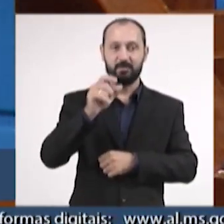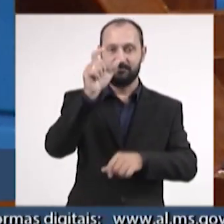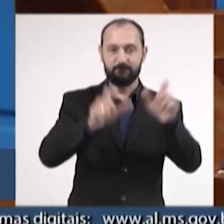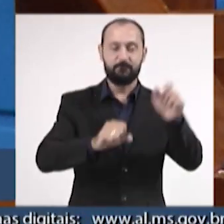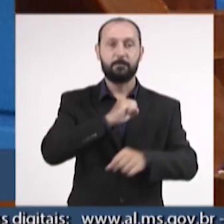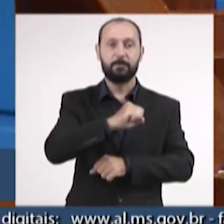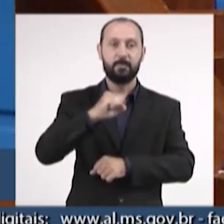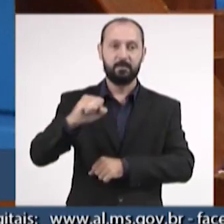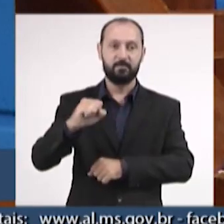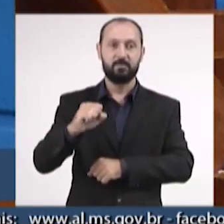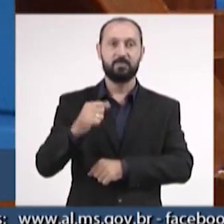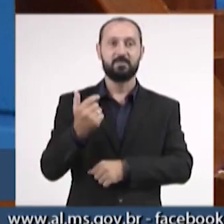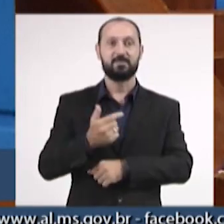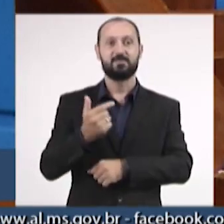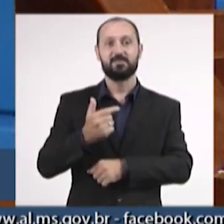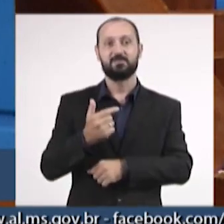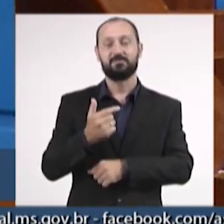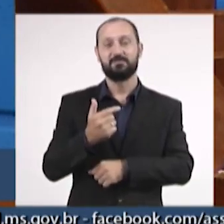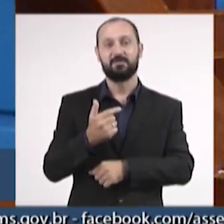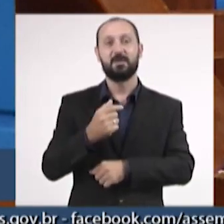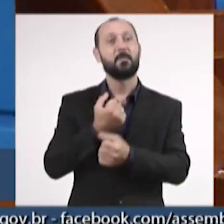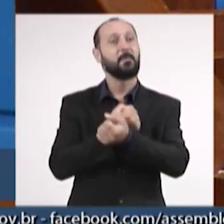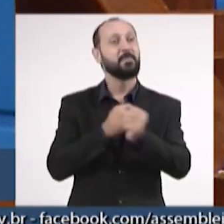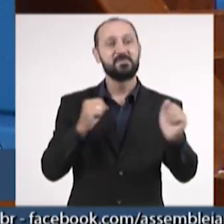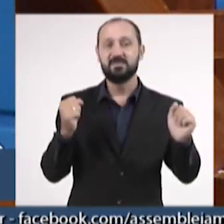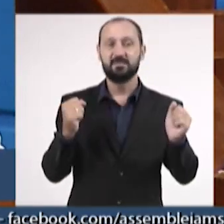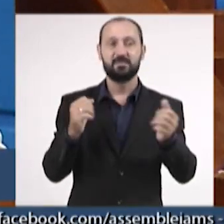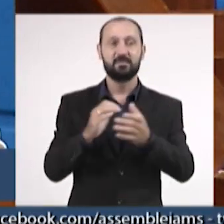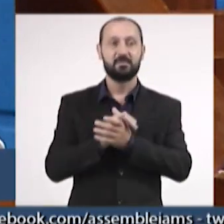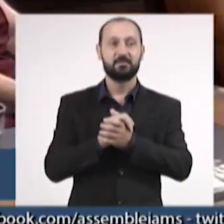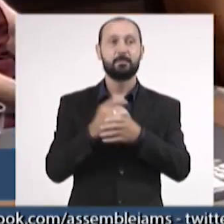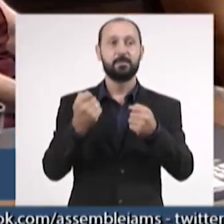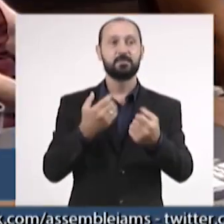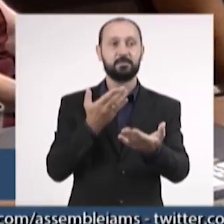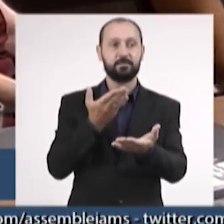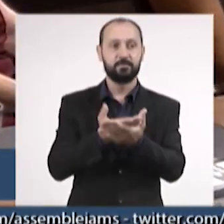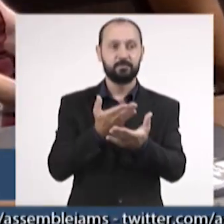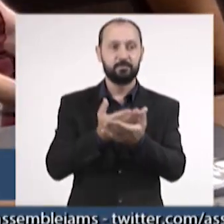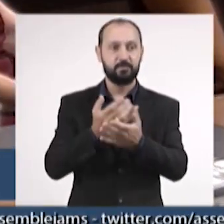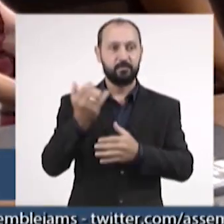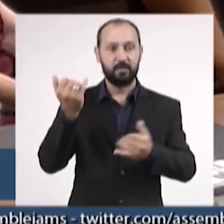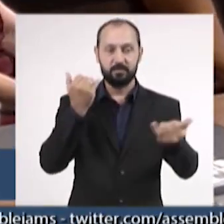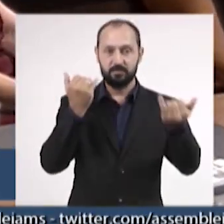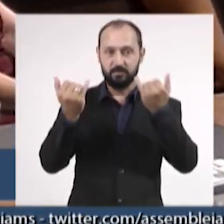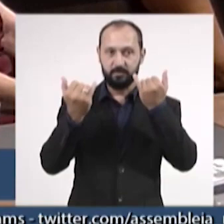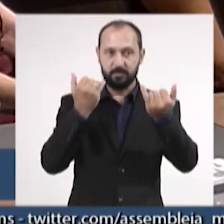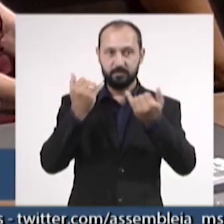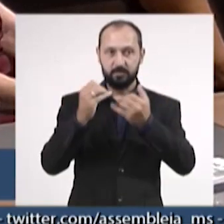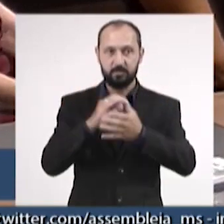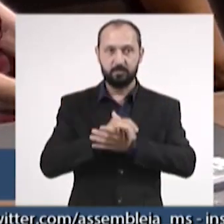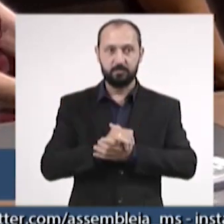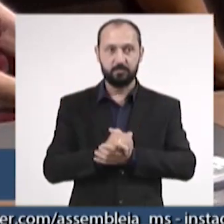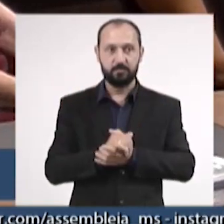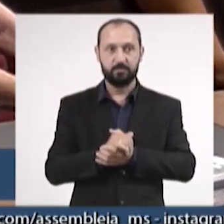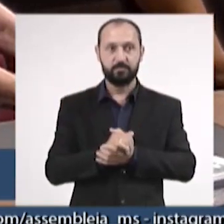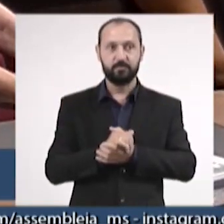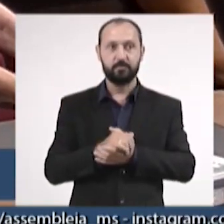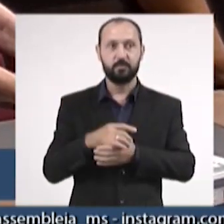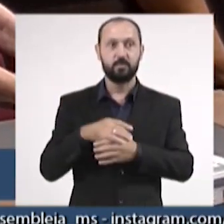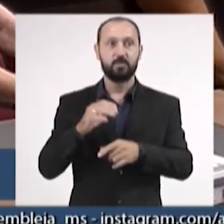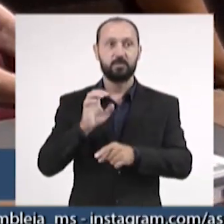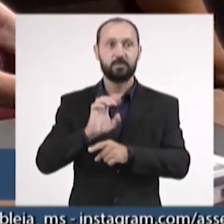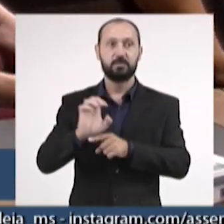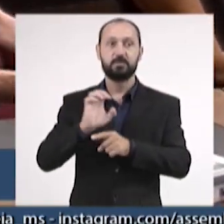Mato Grosso do Sul, segundo. Portanto, nós precisamos estudar os dados. É necessário que todos os